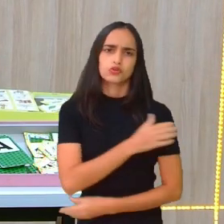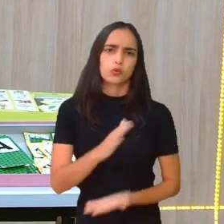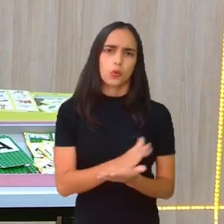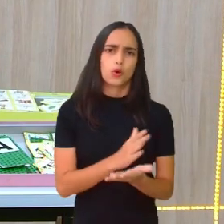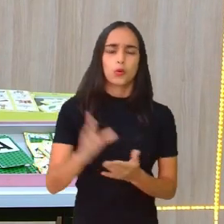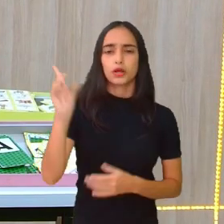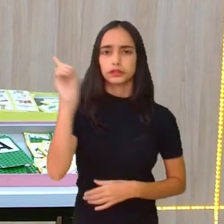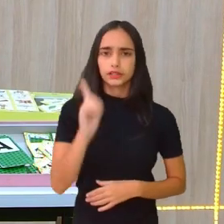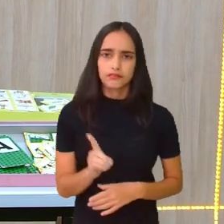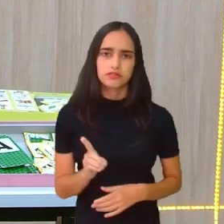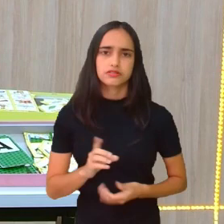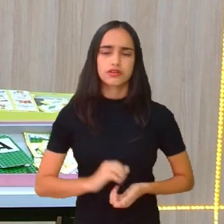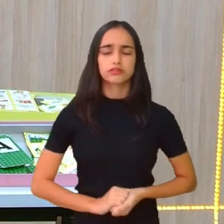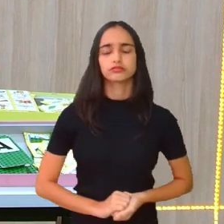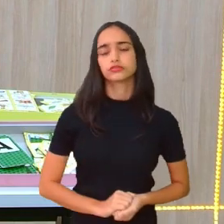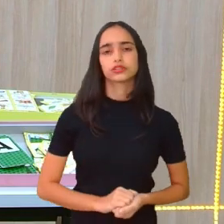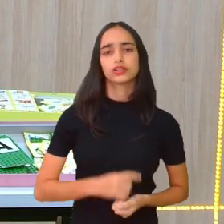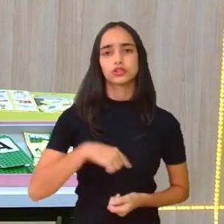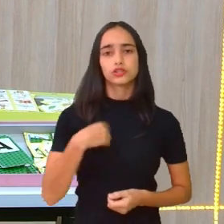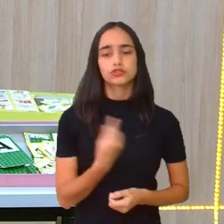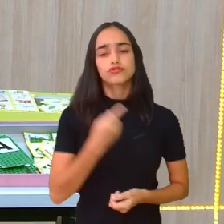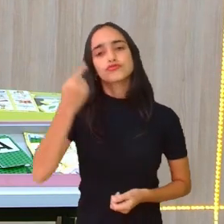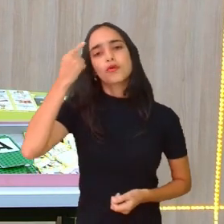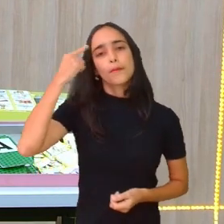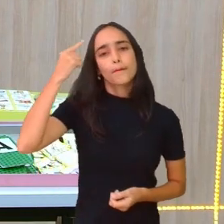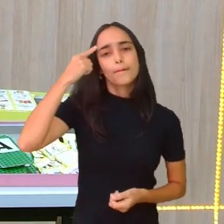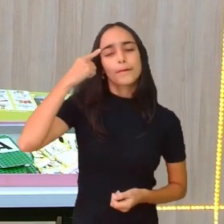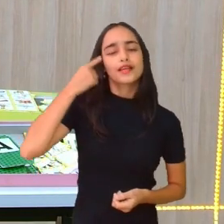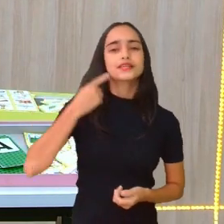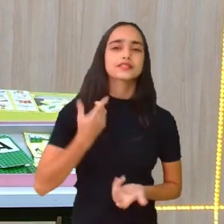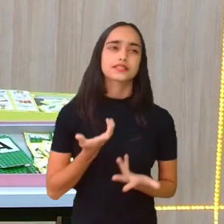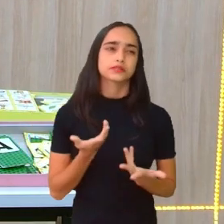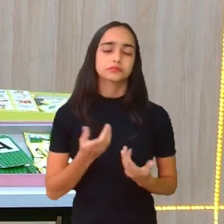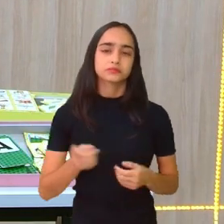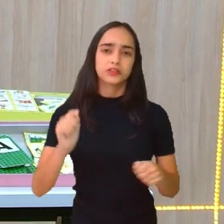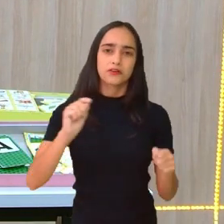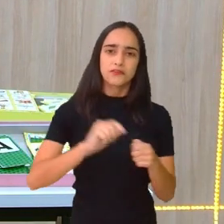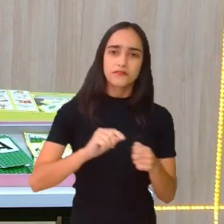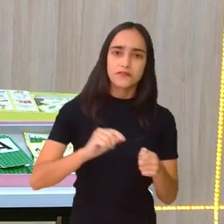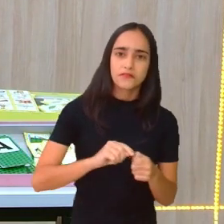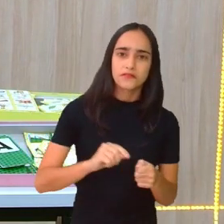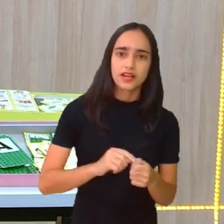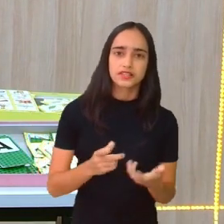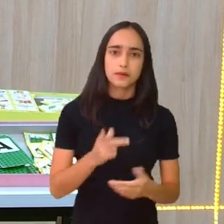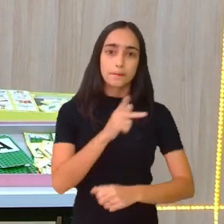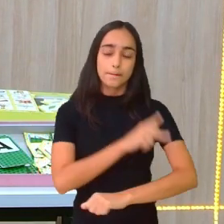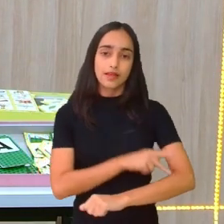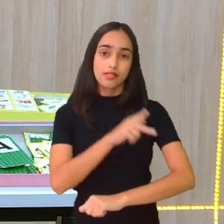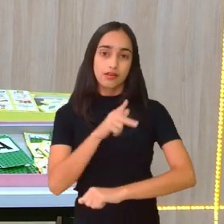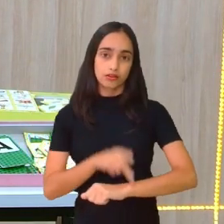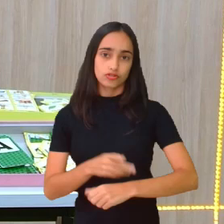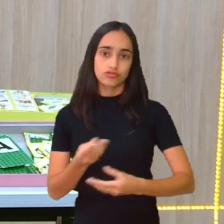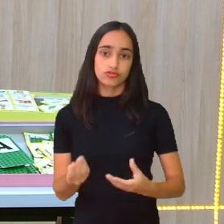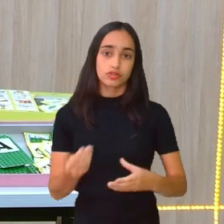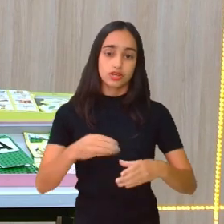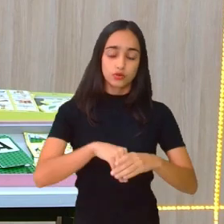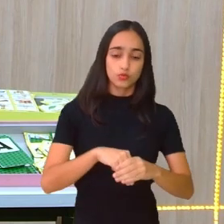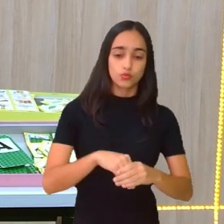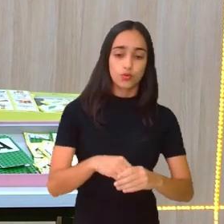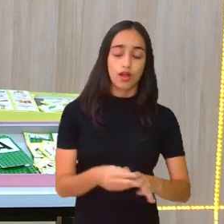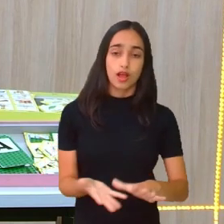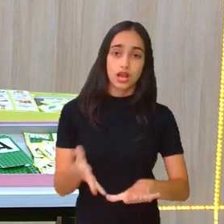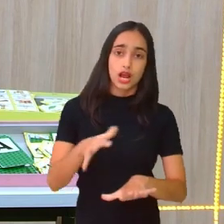necessidade educativa especial, a gente pensa num fazer didático, num fazer pedagógico, né, que inclui